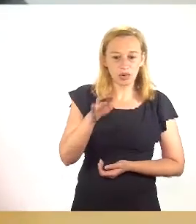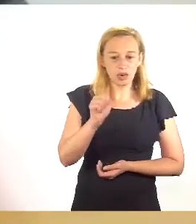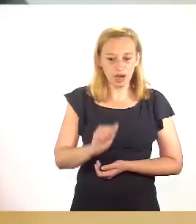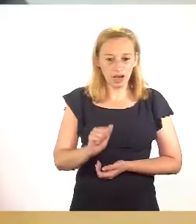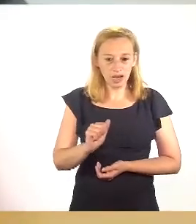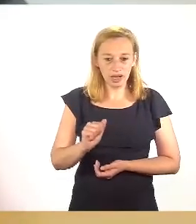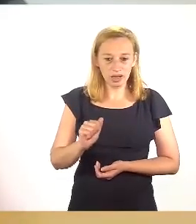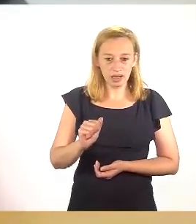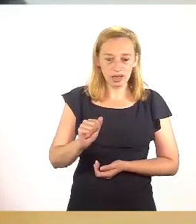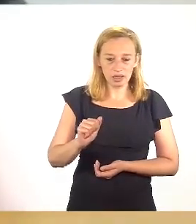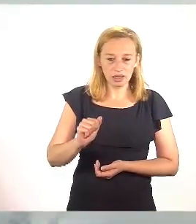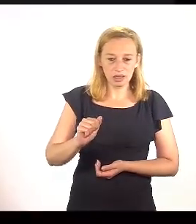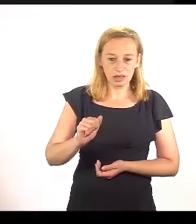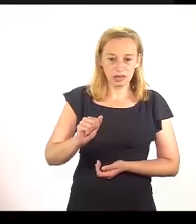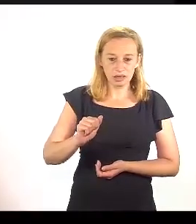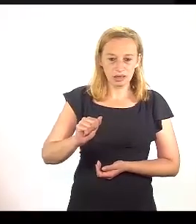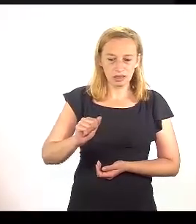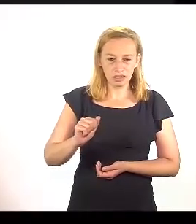Tumaína. O quê?